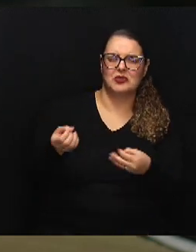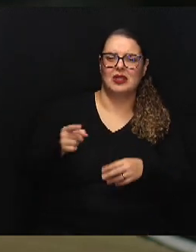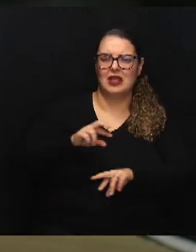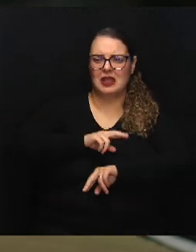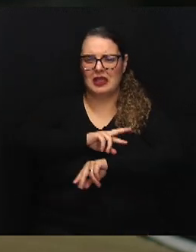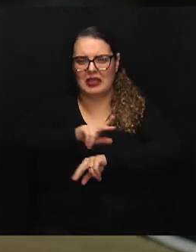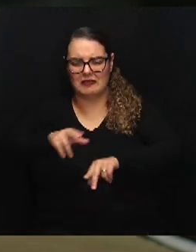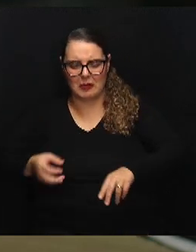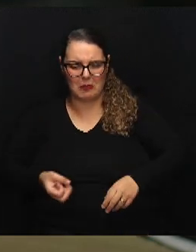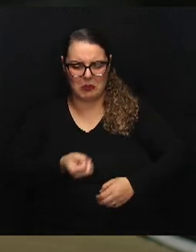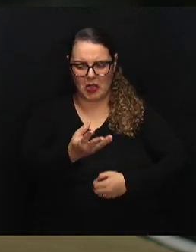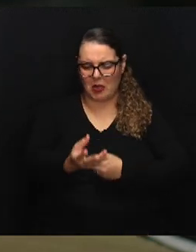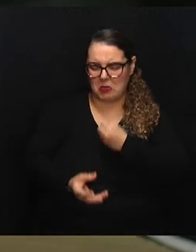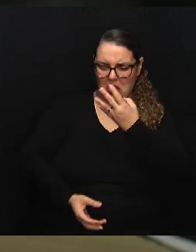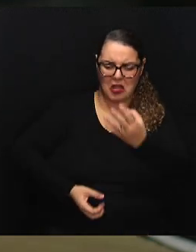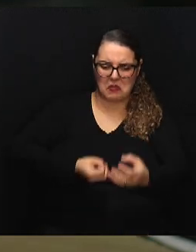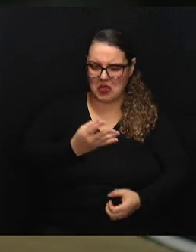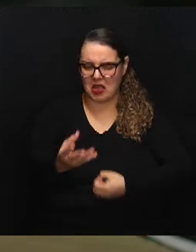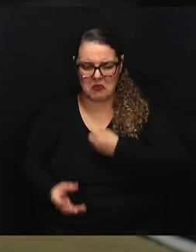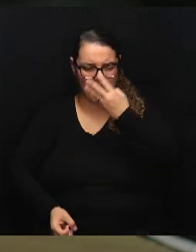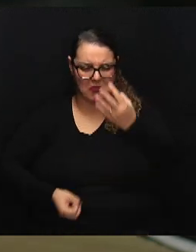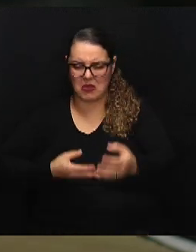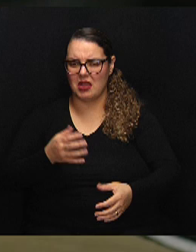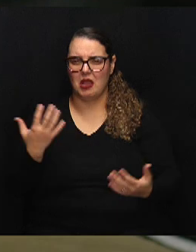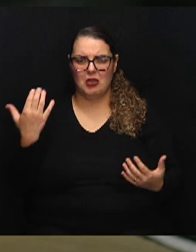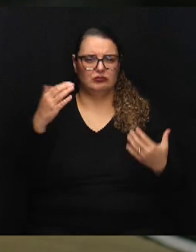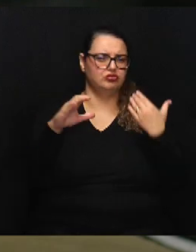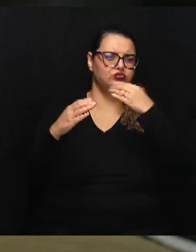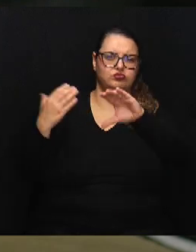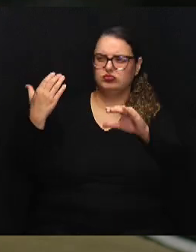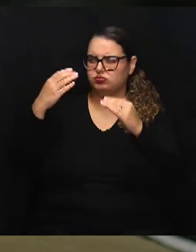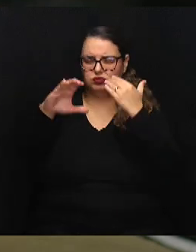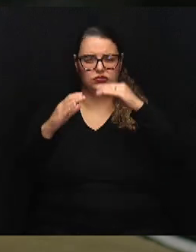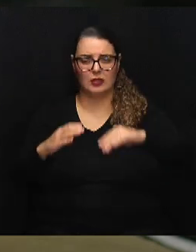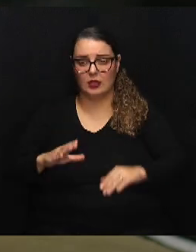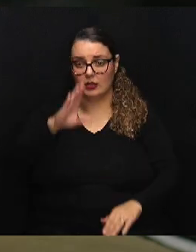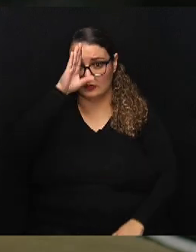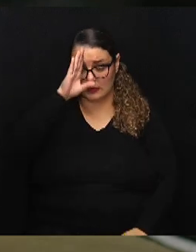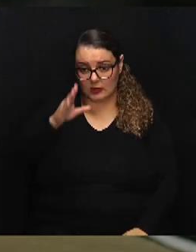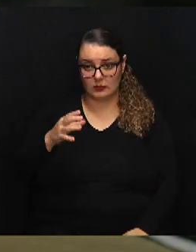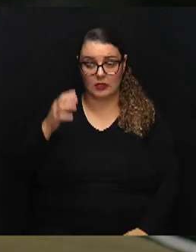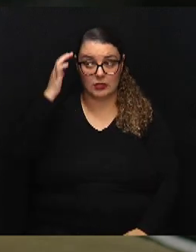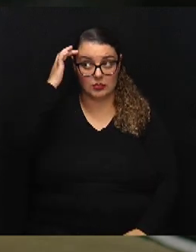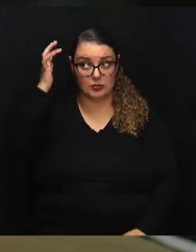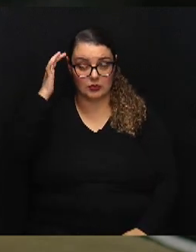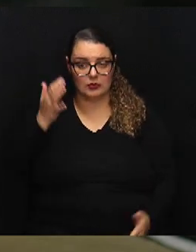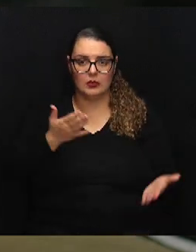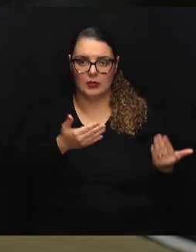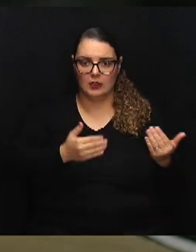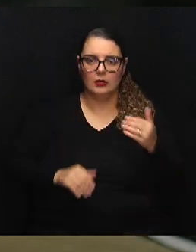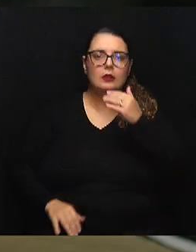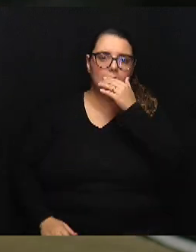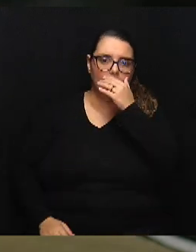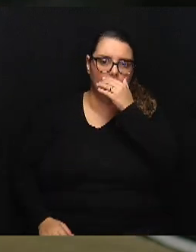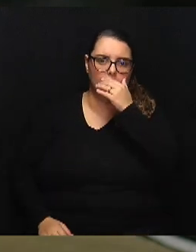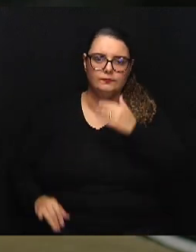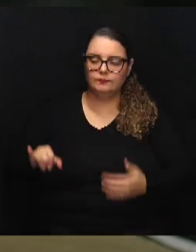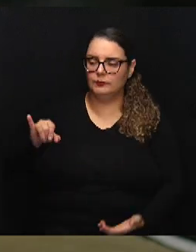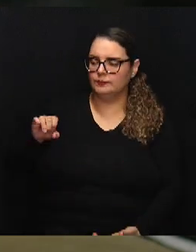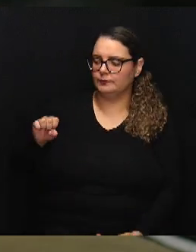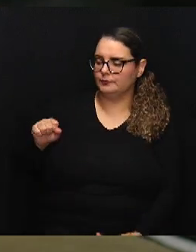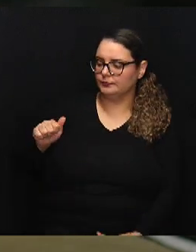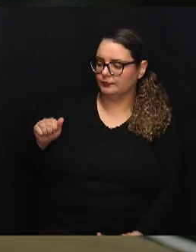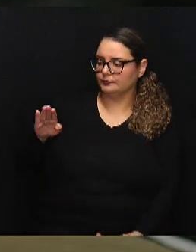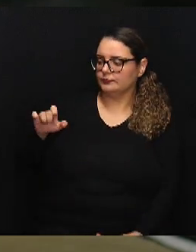de informações vindo a todo momento, principalmente na cabeça do jovem. Isabela, você acredita que